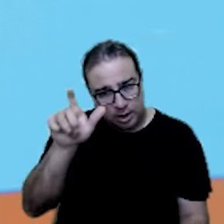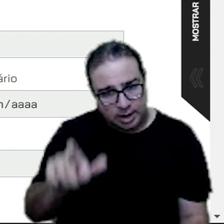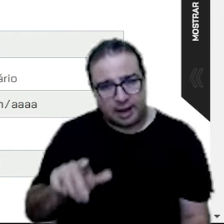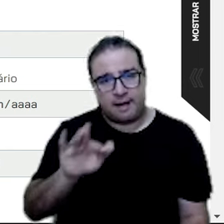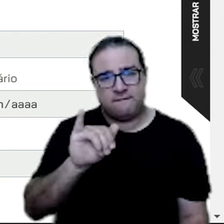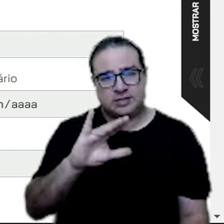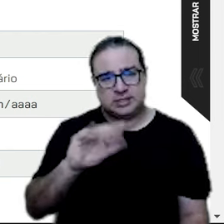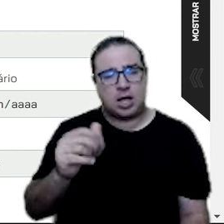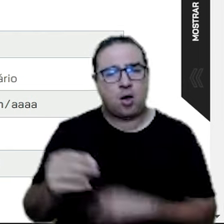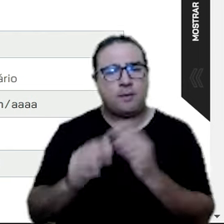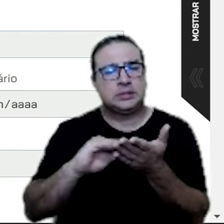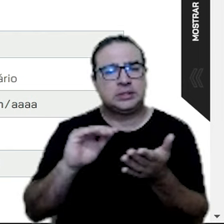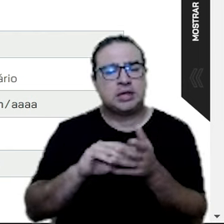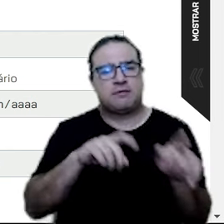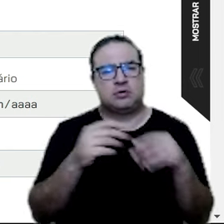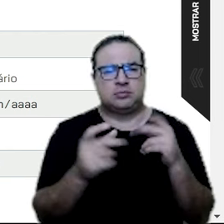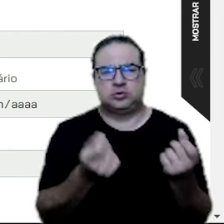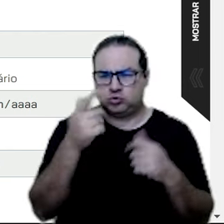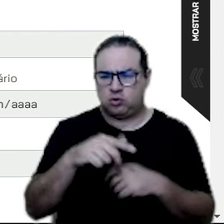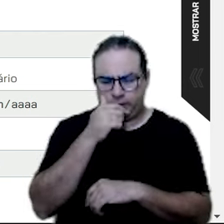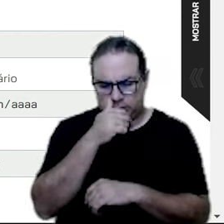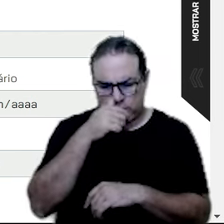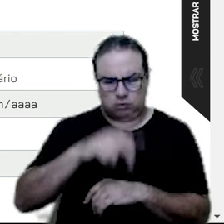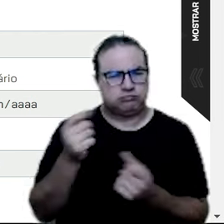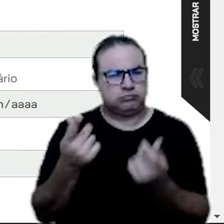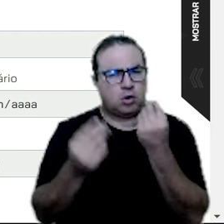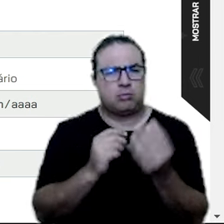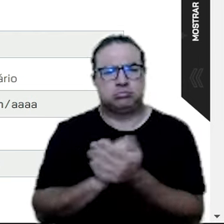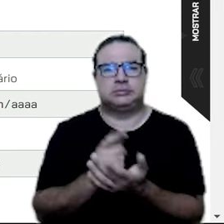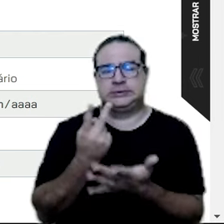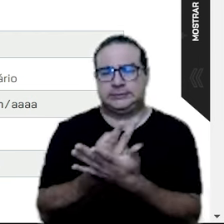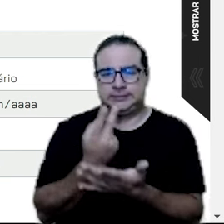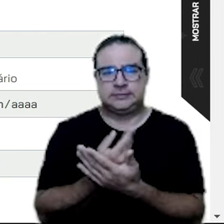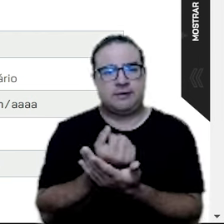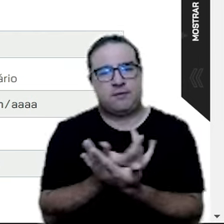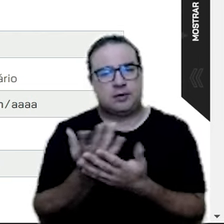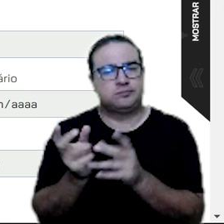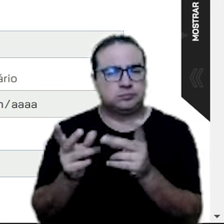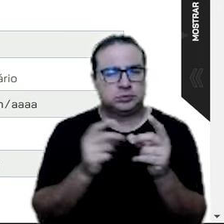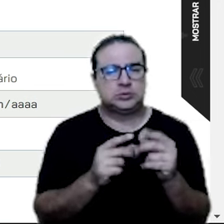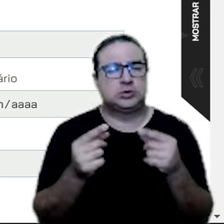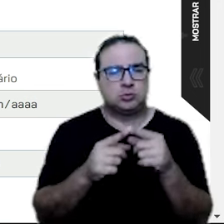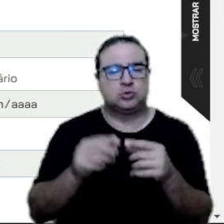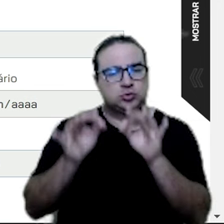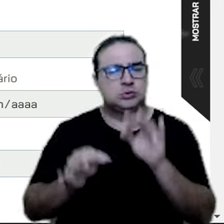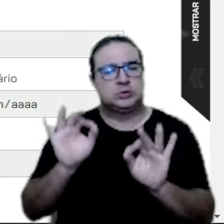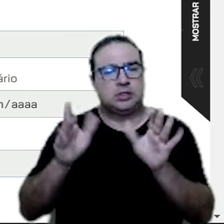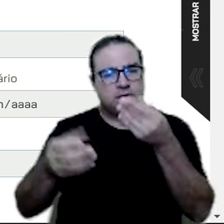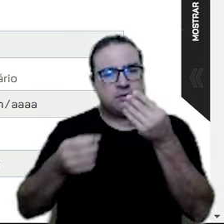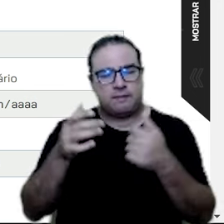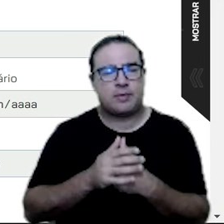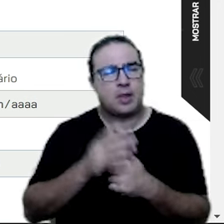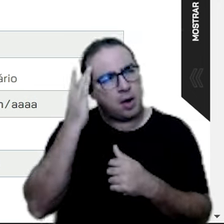ótimo aí daqui a pouco a secretaria da fazenda percebe falou mas de novo de novo de novo Opa tá fazendo várias vezes tem um termo né jurídico